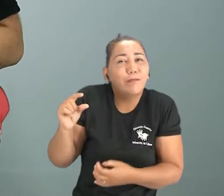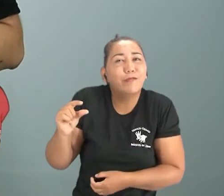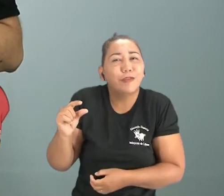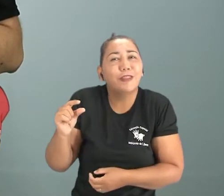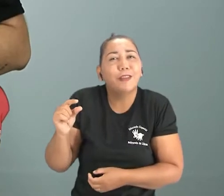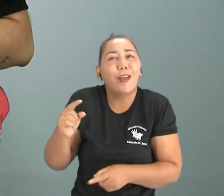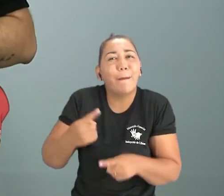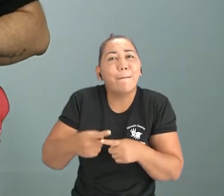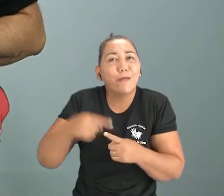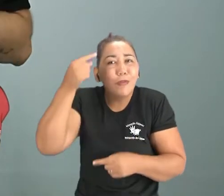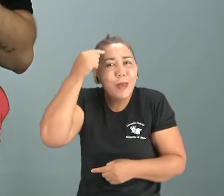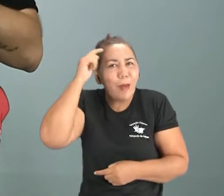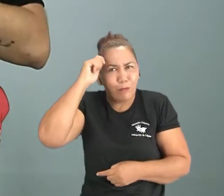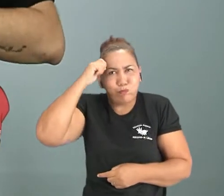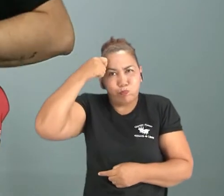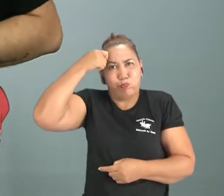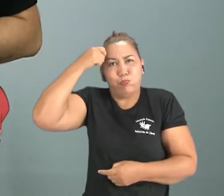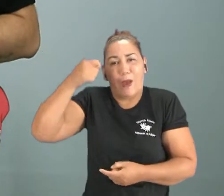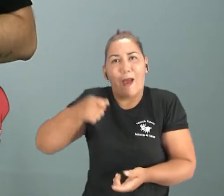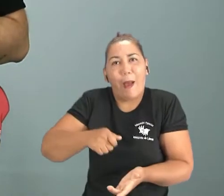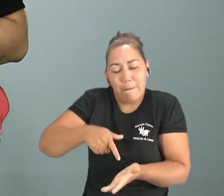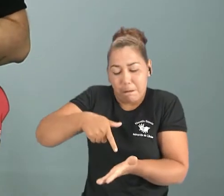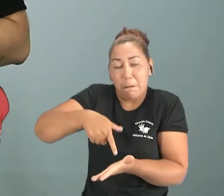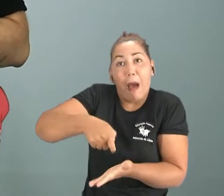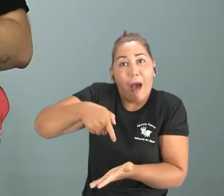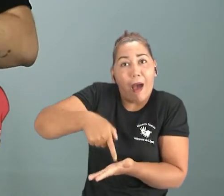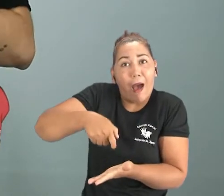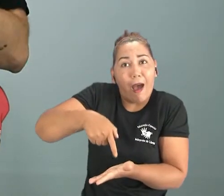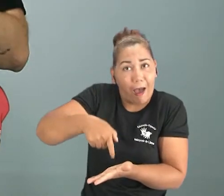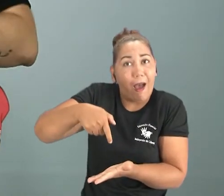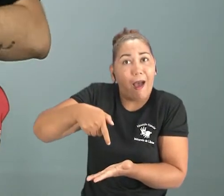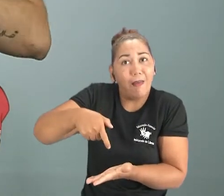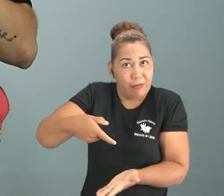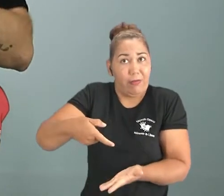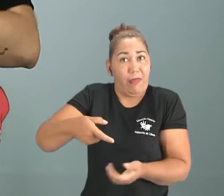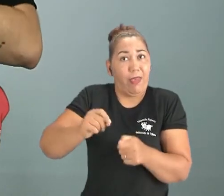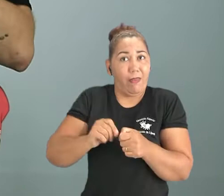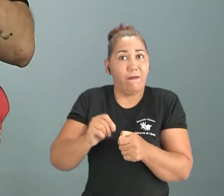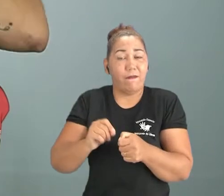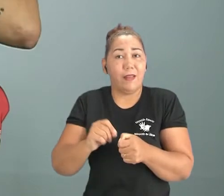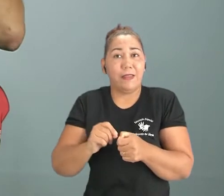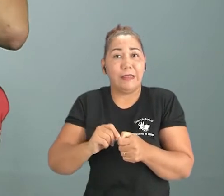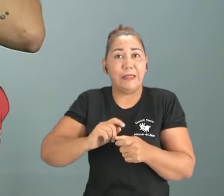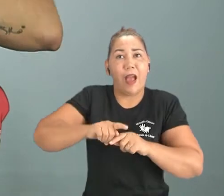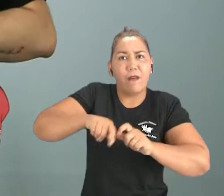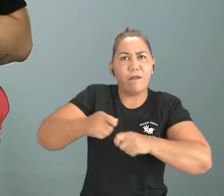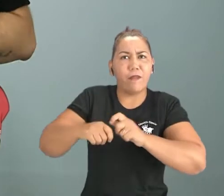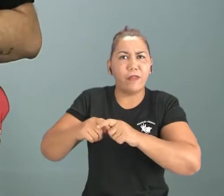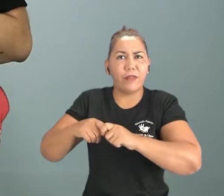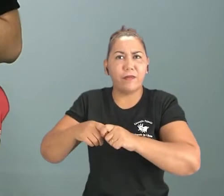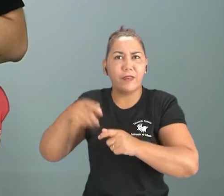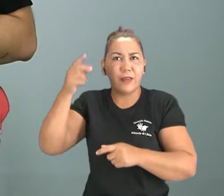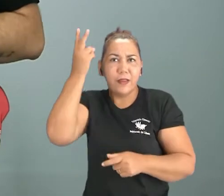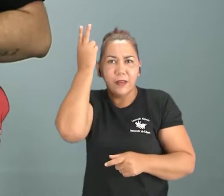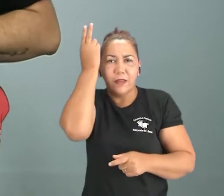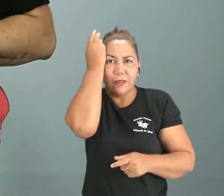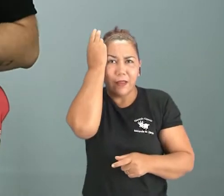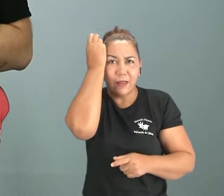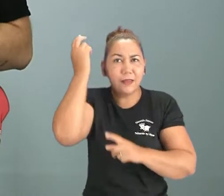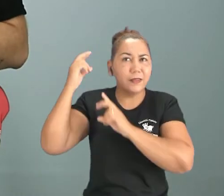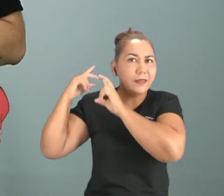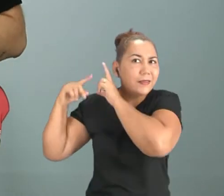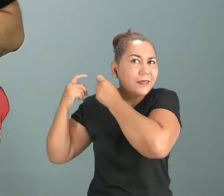Saci a aquele né pulando de uma perna só fazendo nó dando na crina dos Cavalos